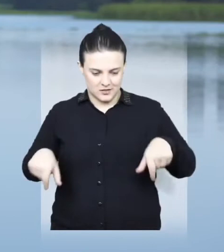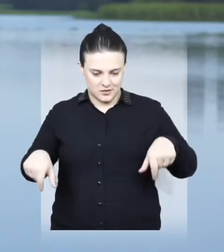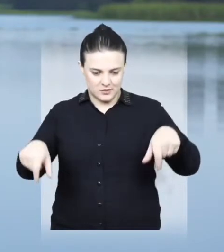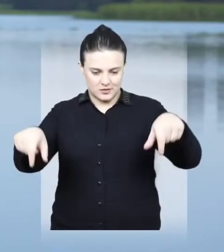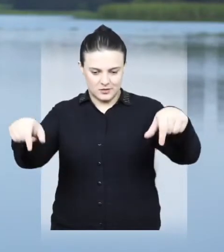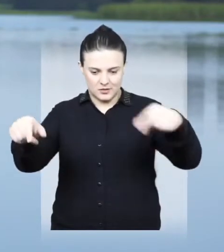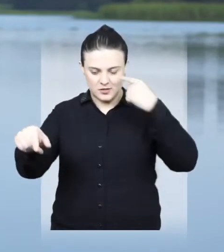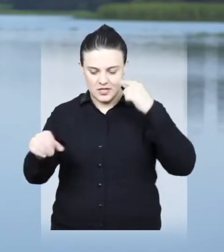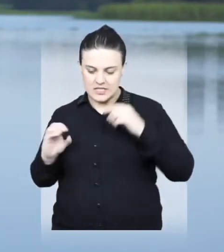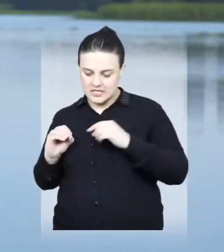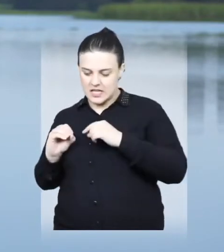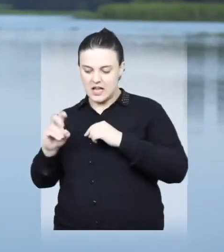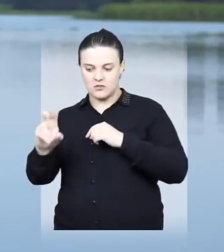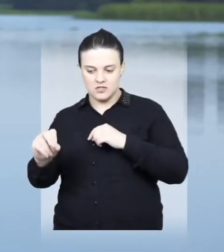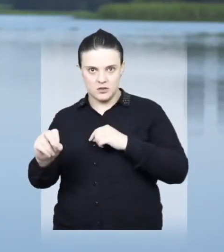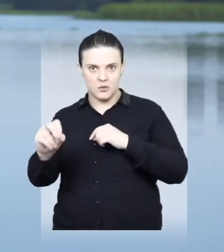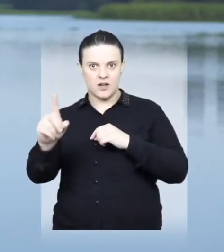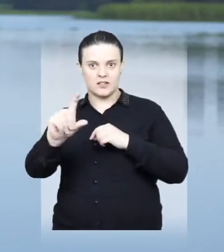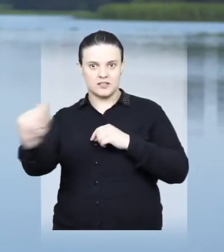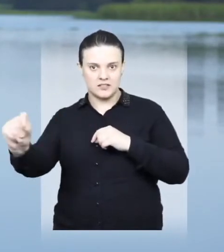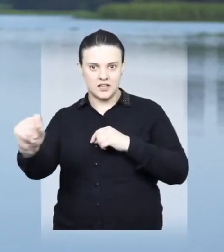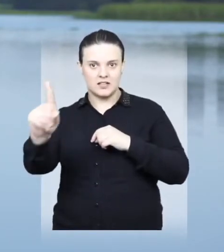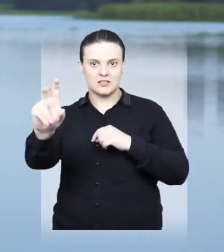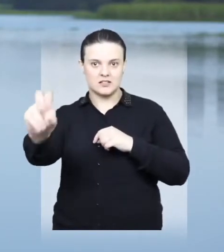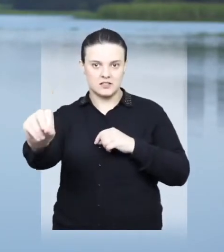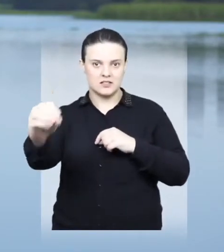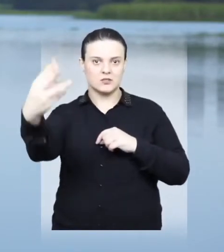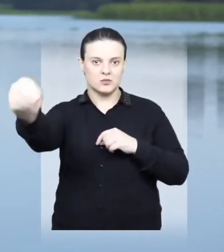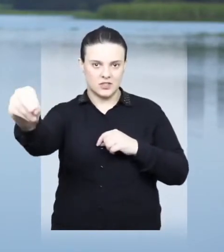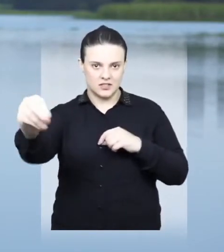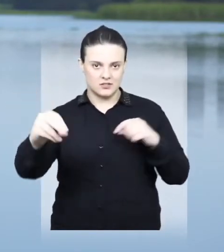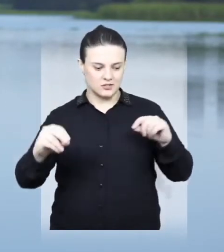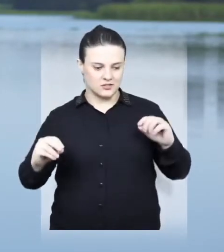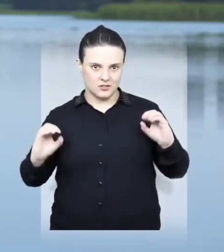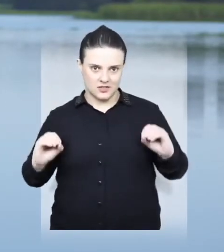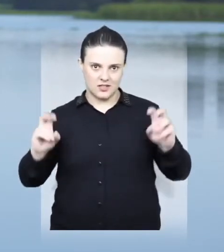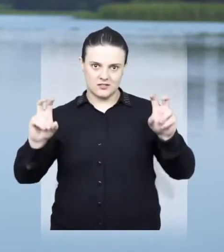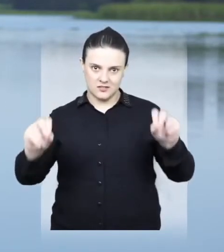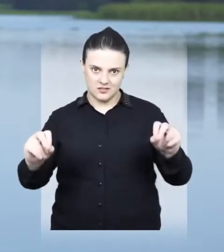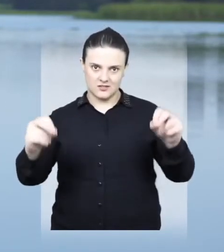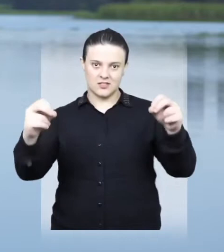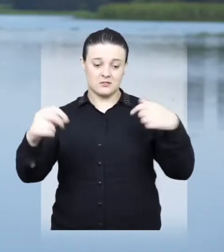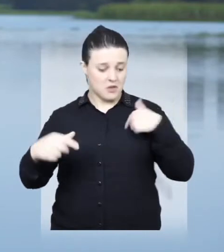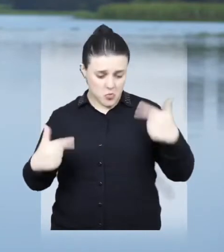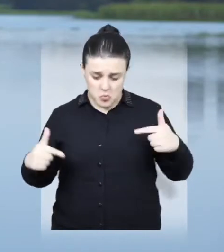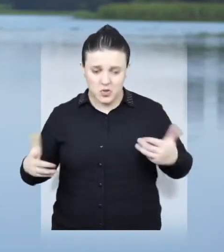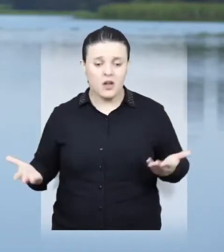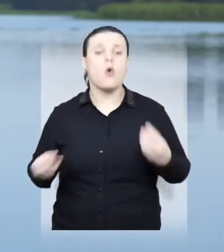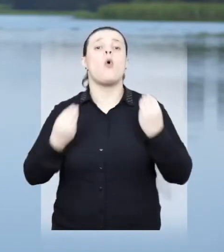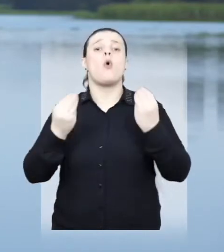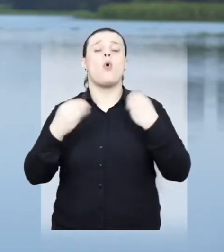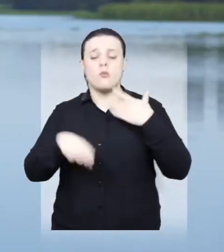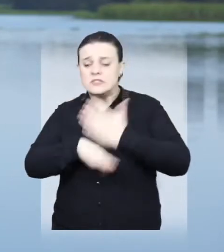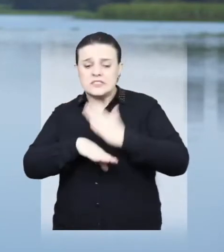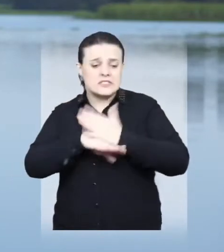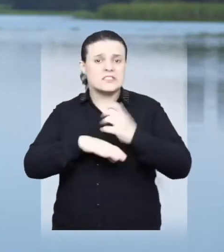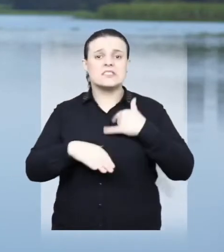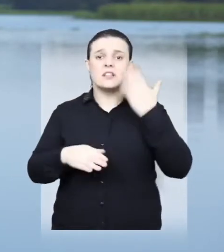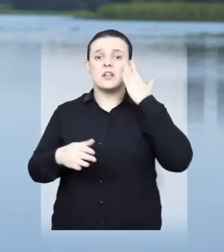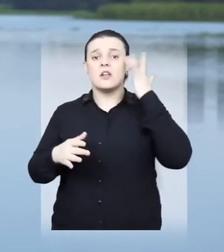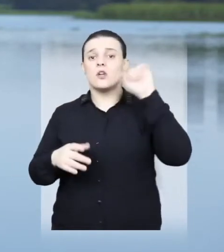de 0, 50, 100, 150, 200 metros. Então eu não tenho essa. Então como é que eu treino